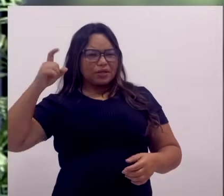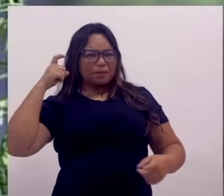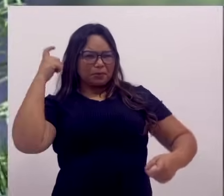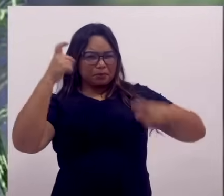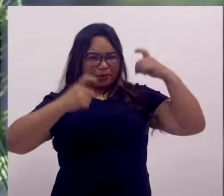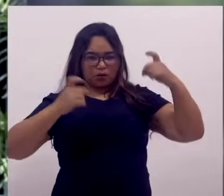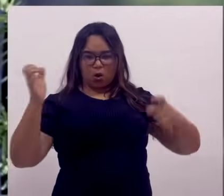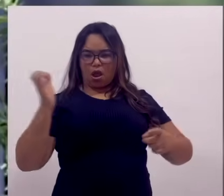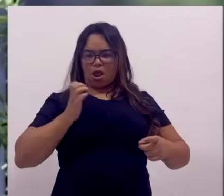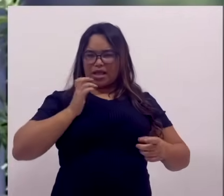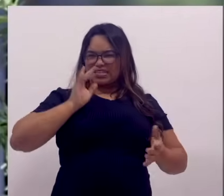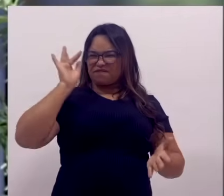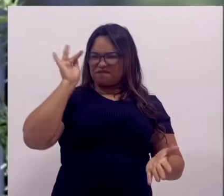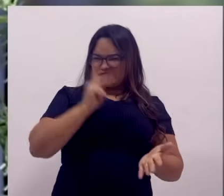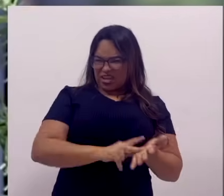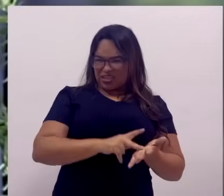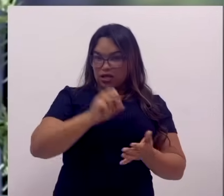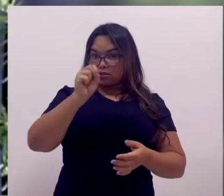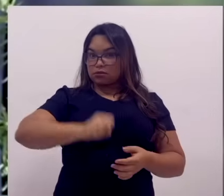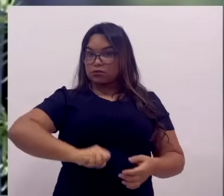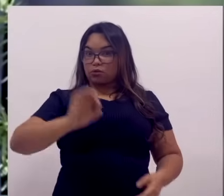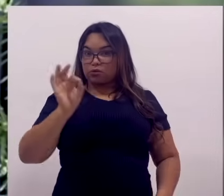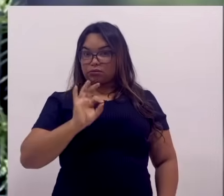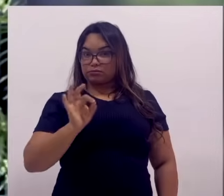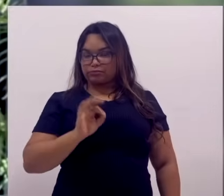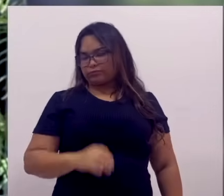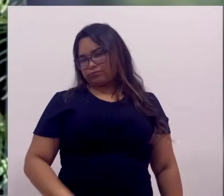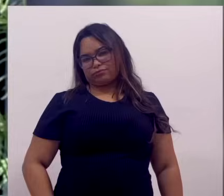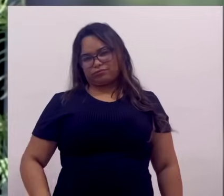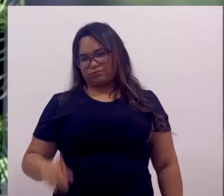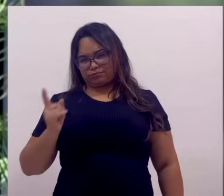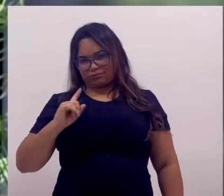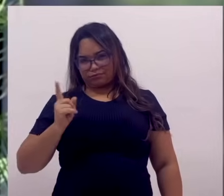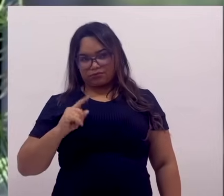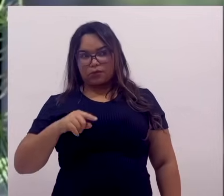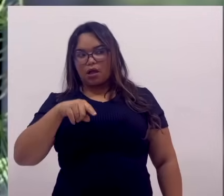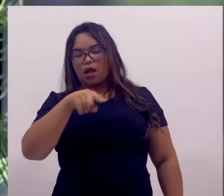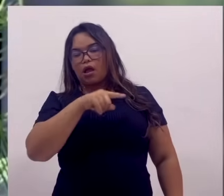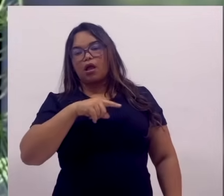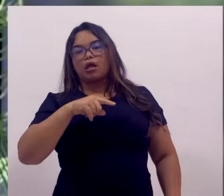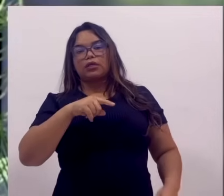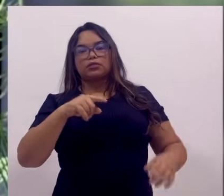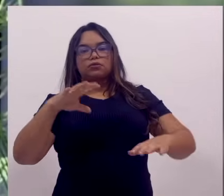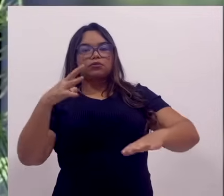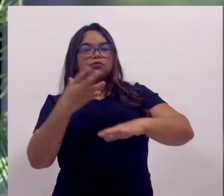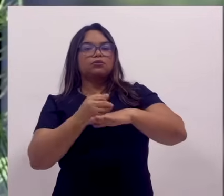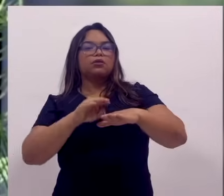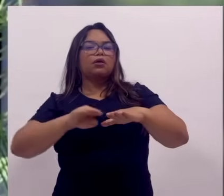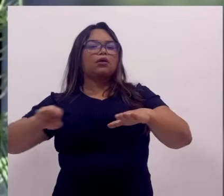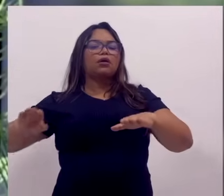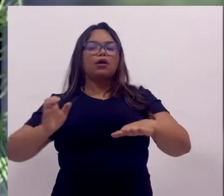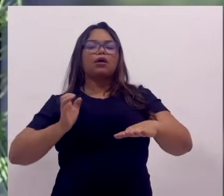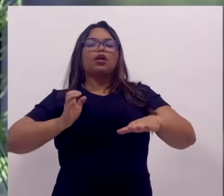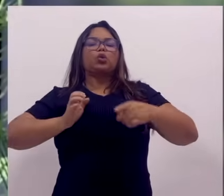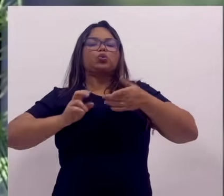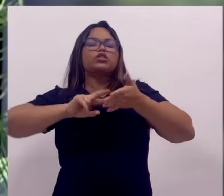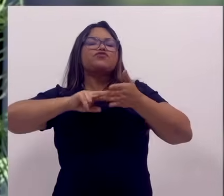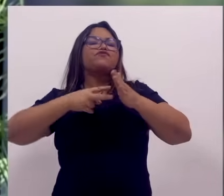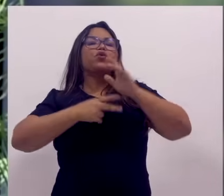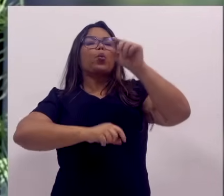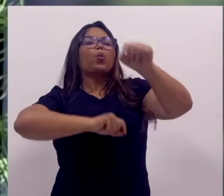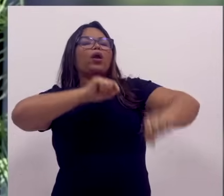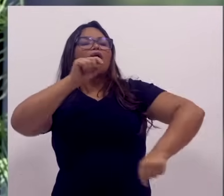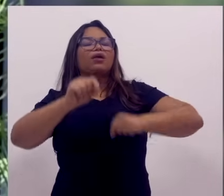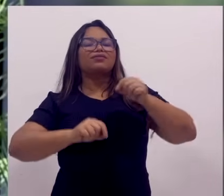Agora, Deus está interessado em riquezas literais? Sim ou não? Não! Em que eles são